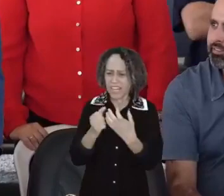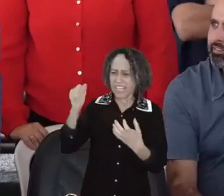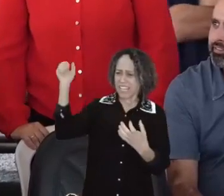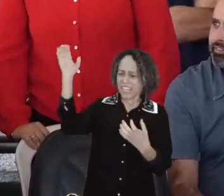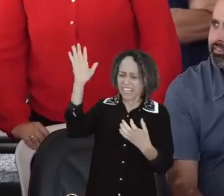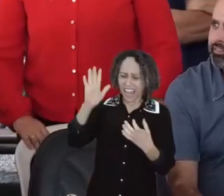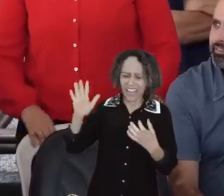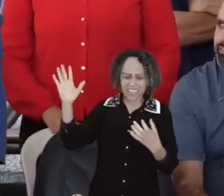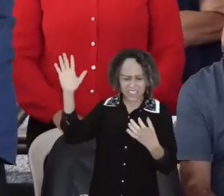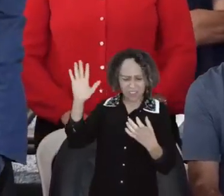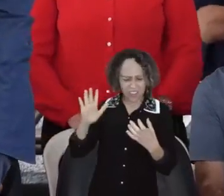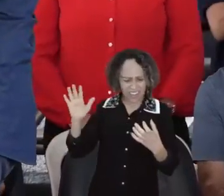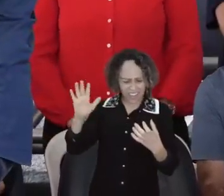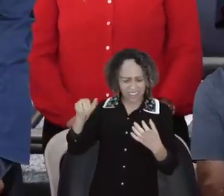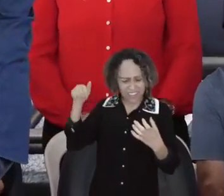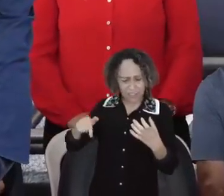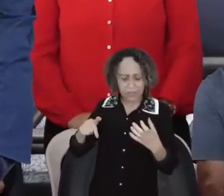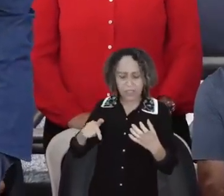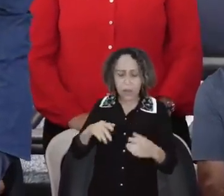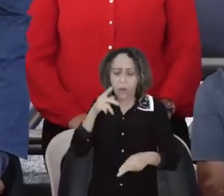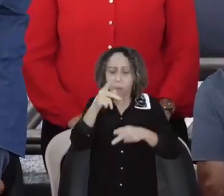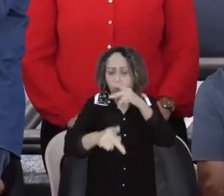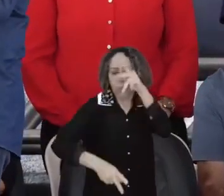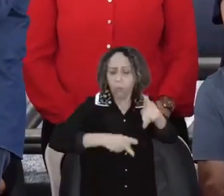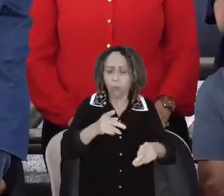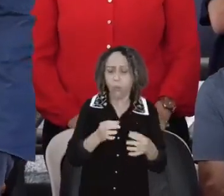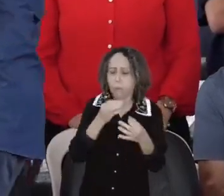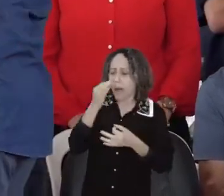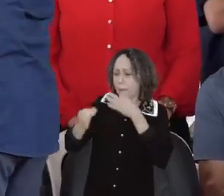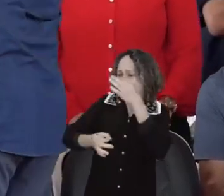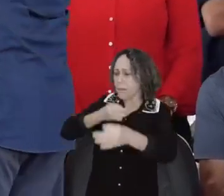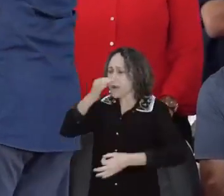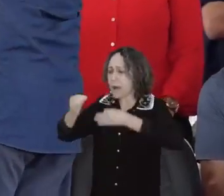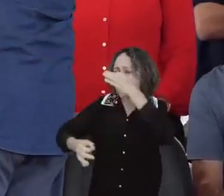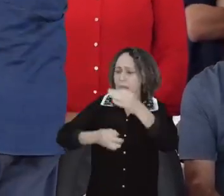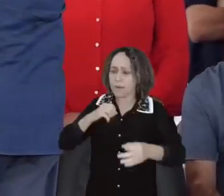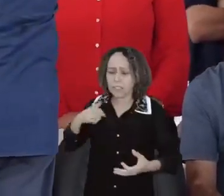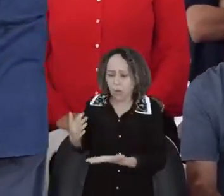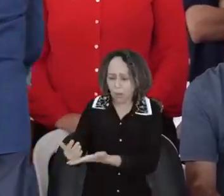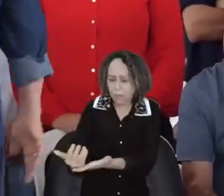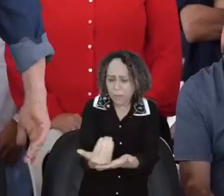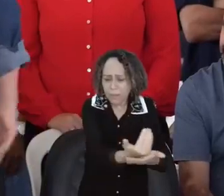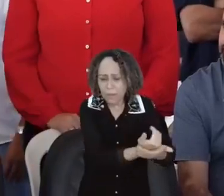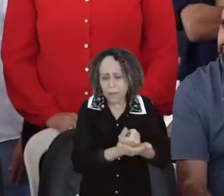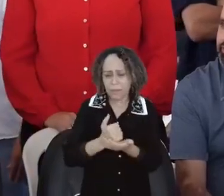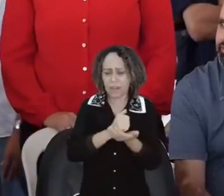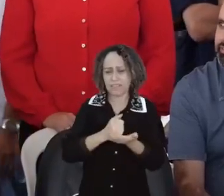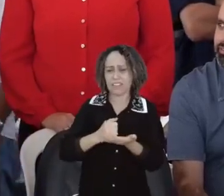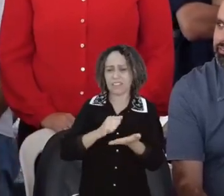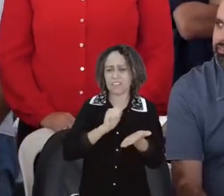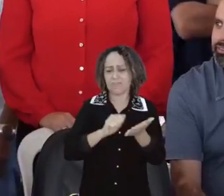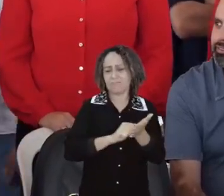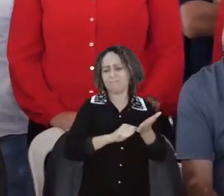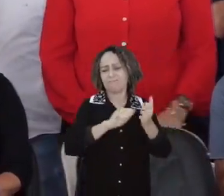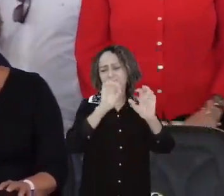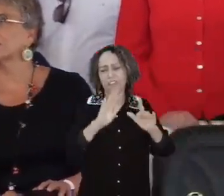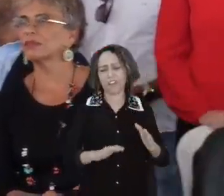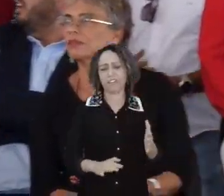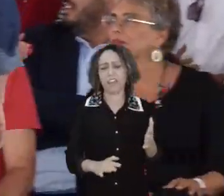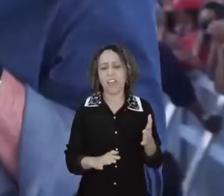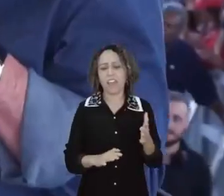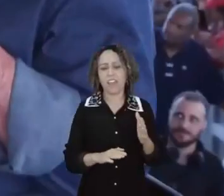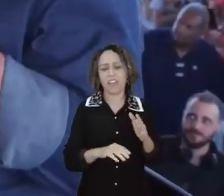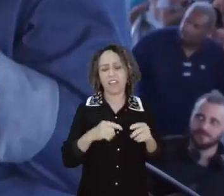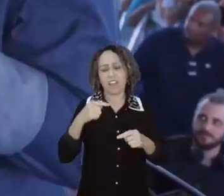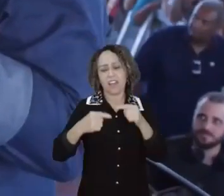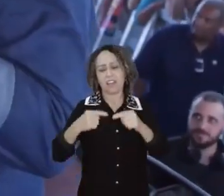povo as políticas públicas que nós colocamos em prática. O crédito consignado, por exemplo, foi de uma reunião